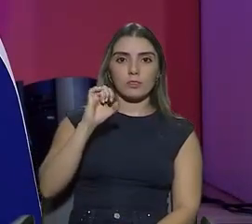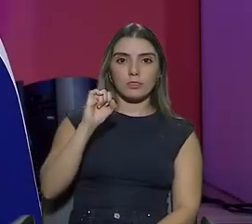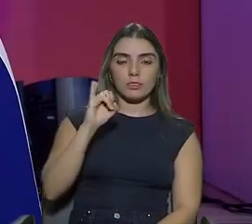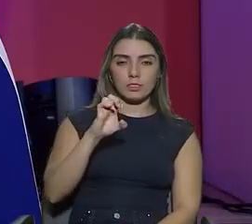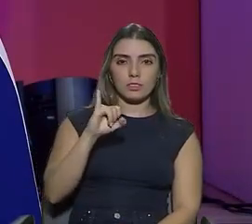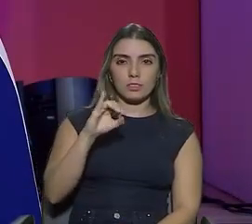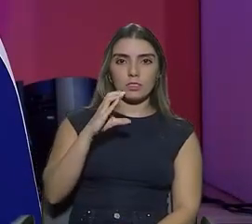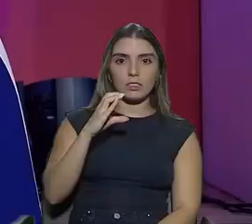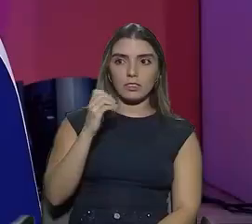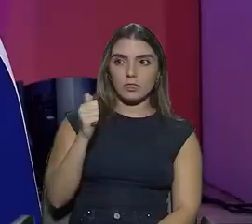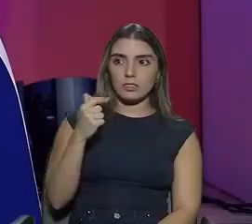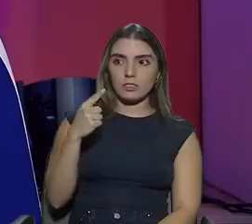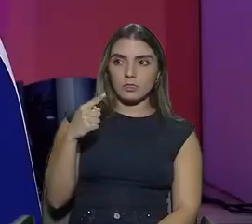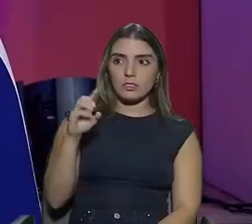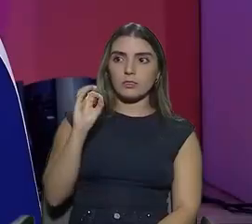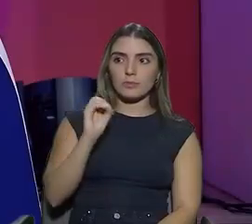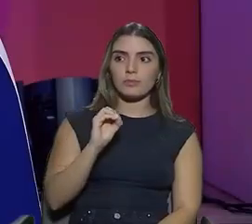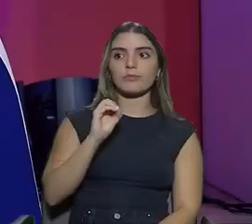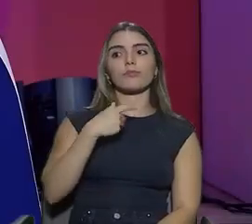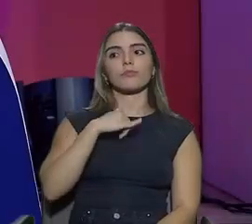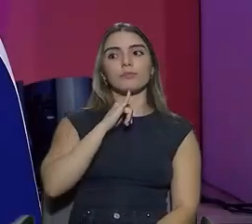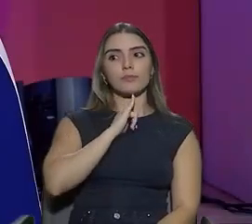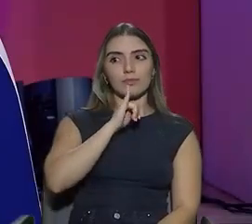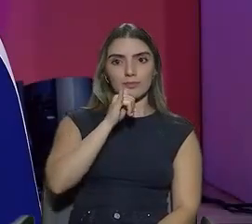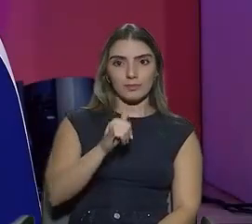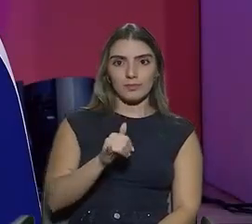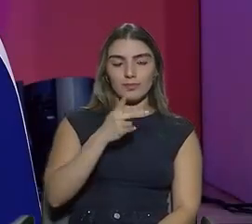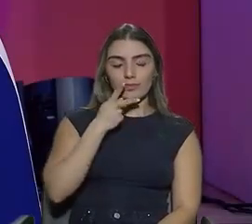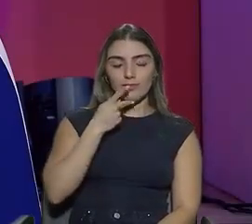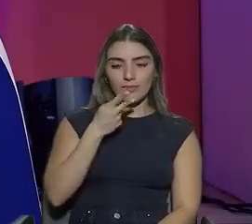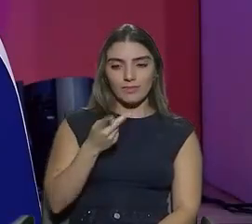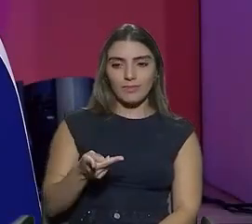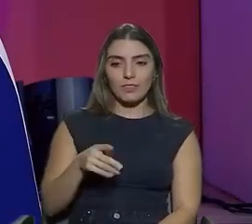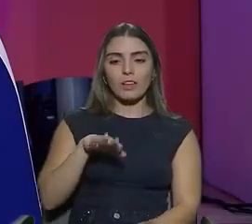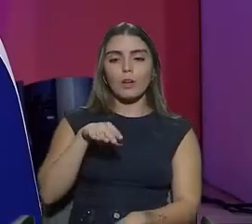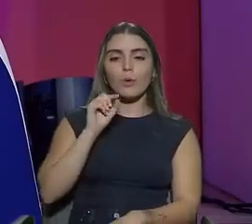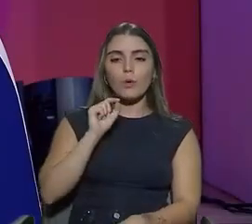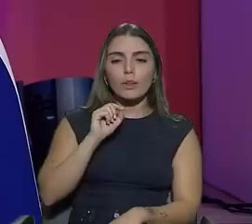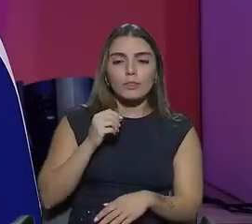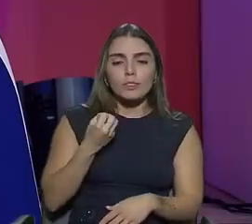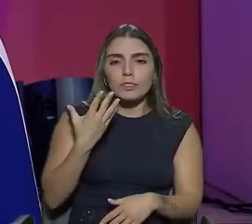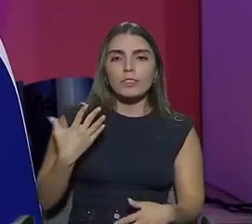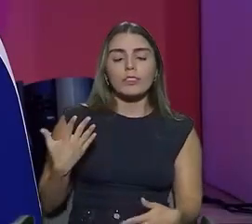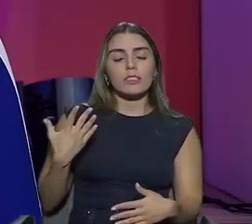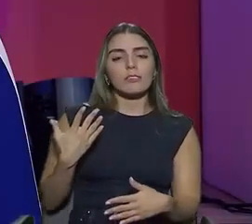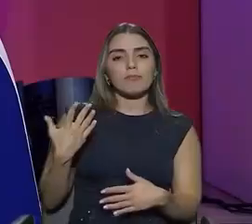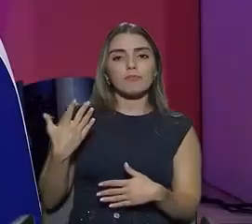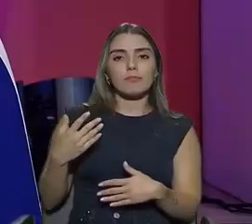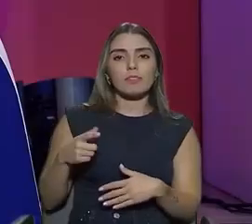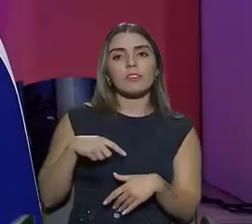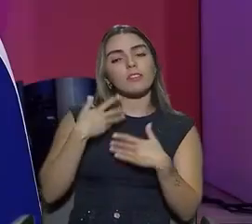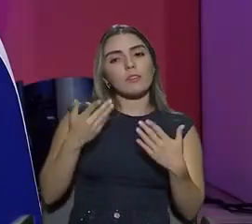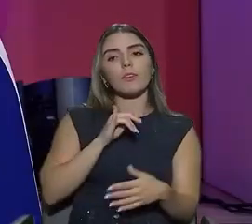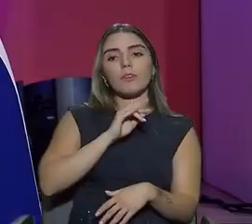ó, Conceição, Dona Conceição. Vou reduzindo, né, que agora já tem intimidade, mas antes era, não, Dona Conceição, é